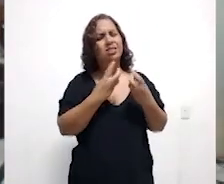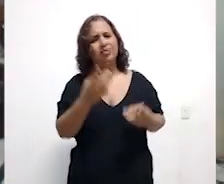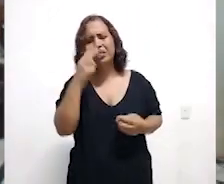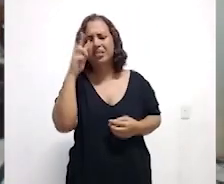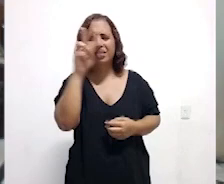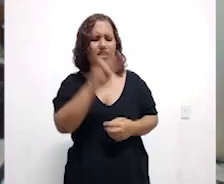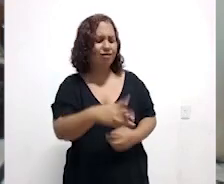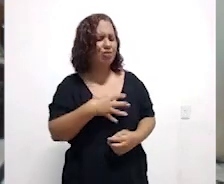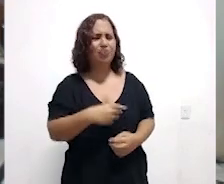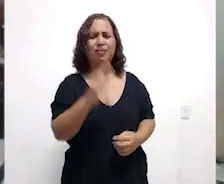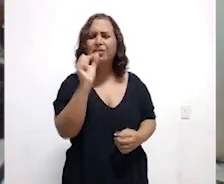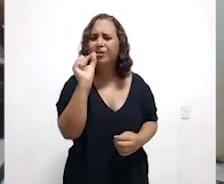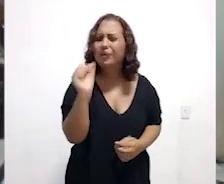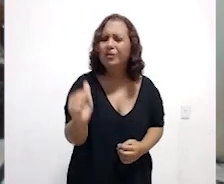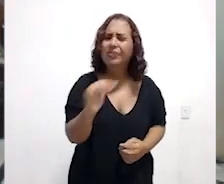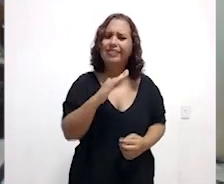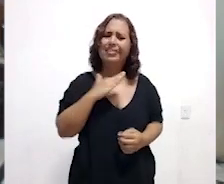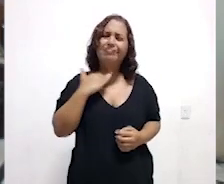da morte.